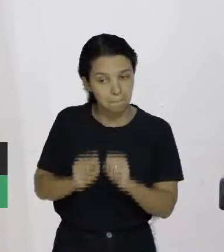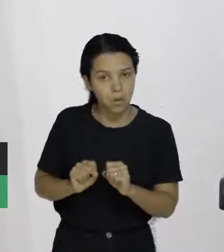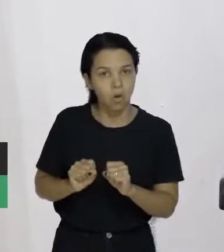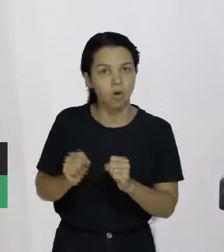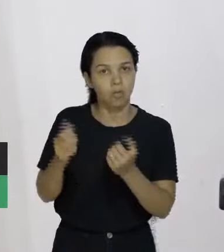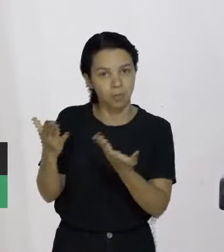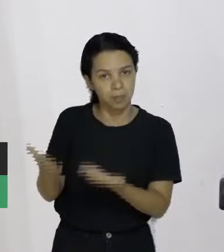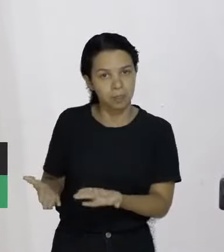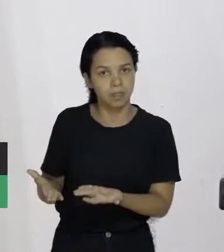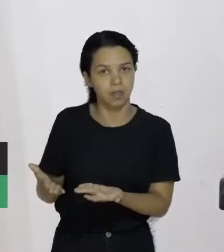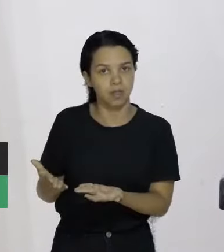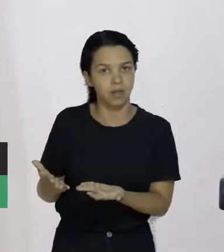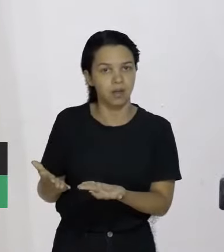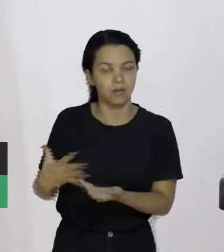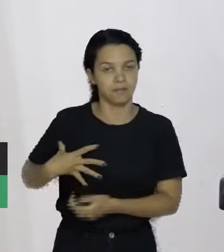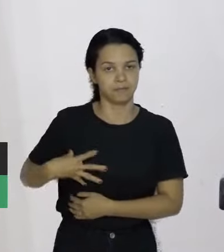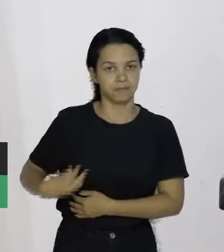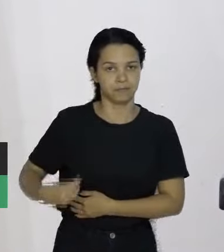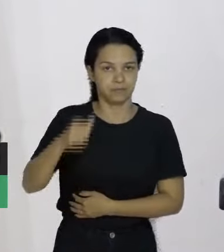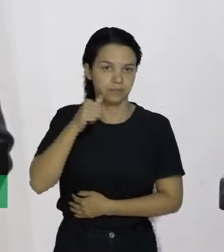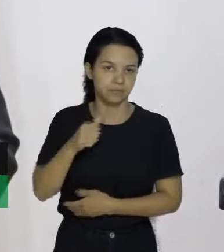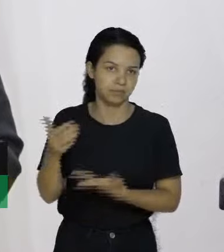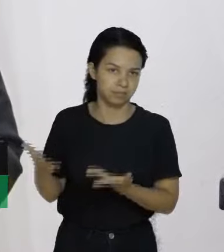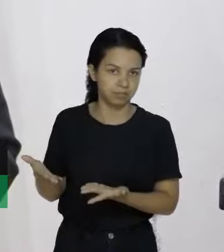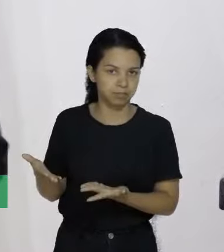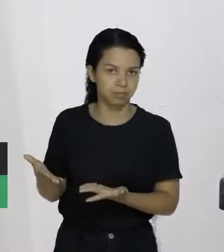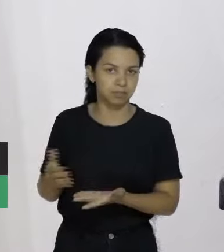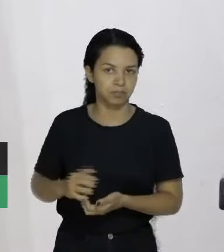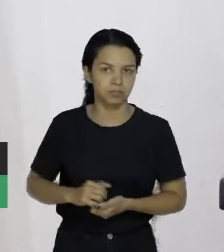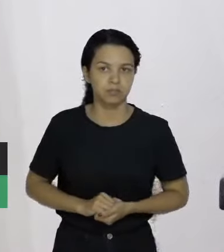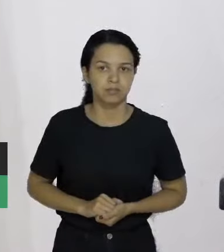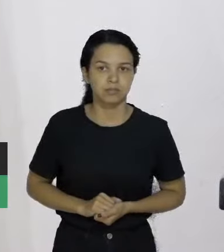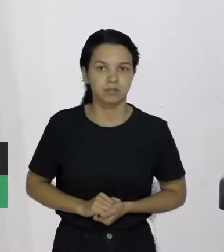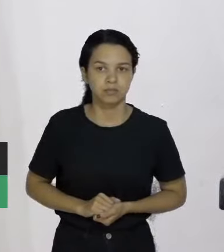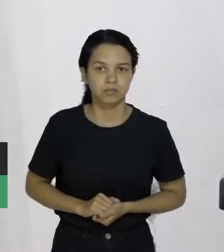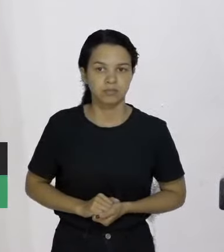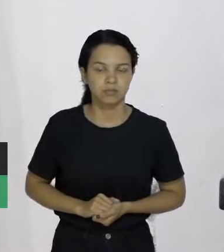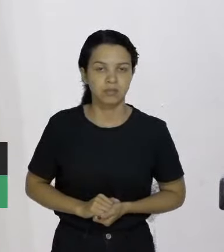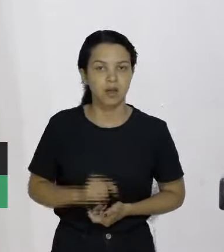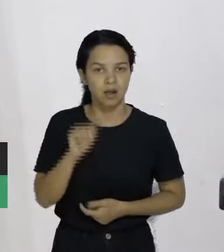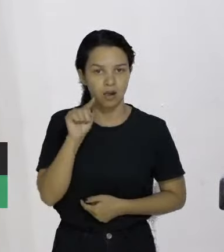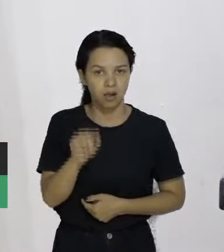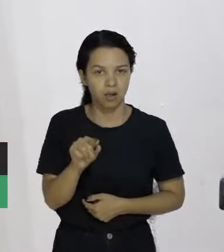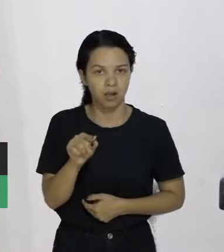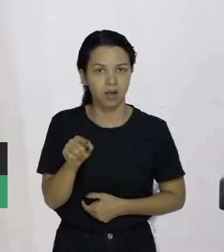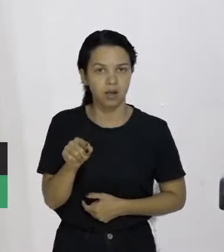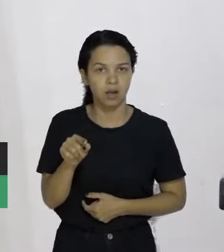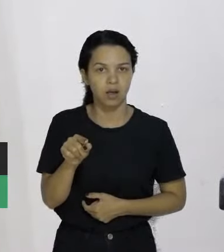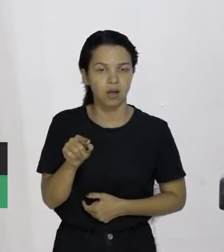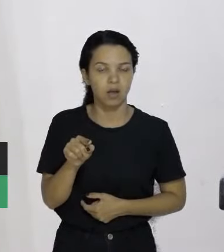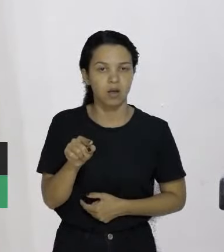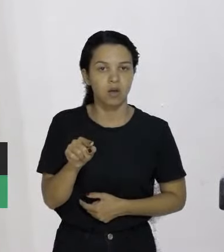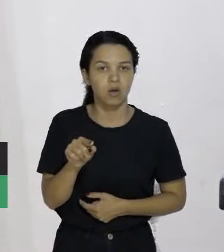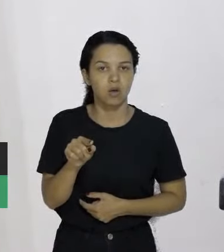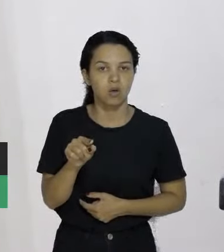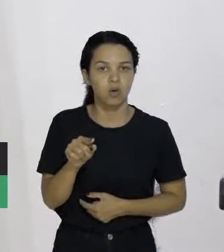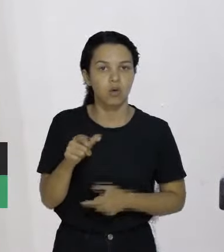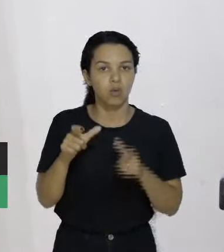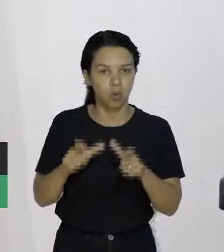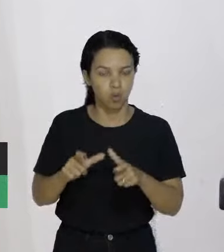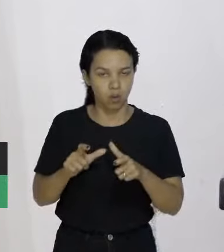essa filha Catarinense que lá no Instituto Federal de brusco em qualquer outro em Santa